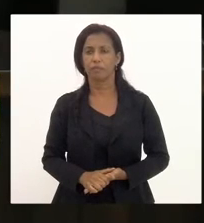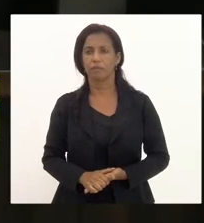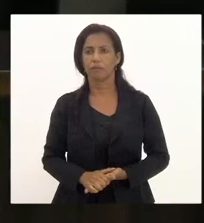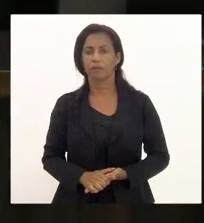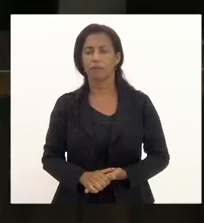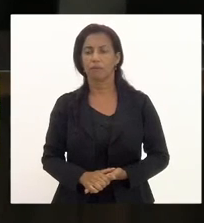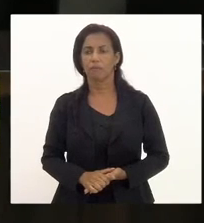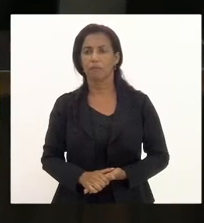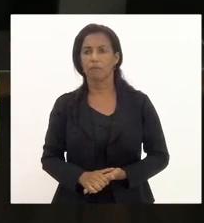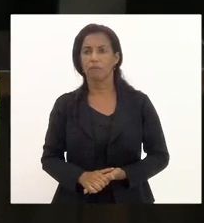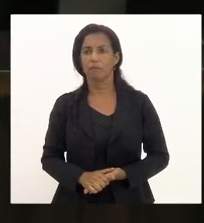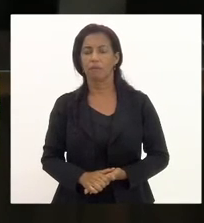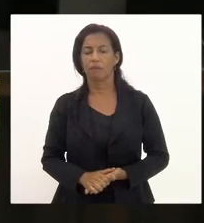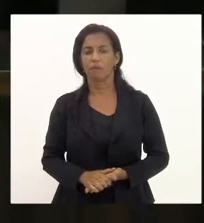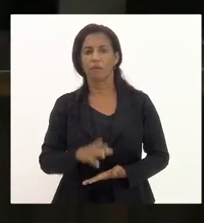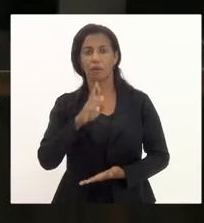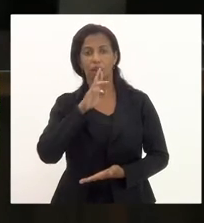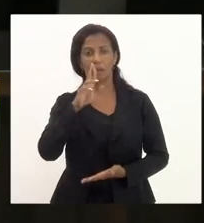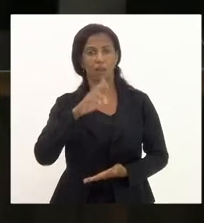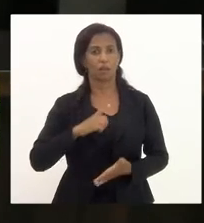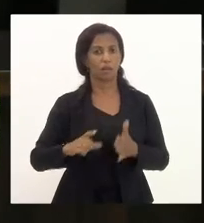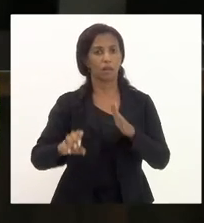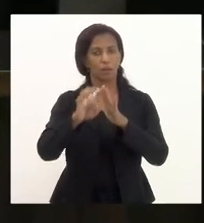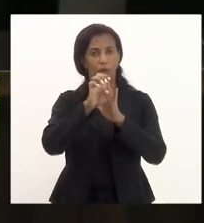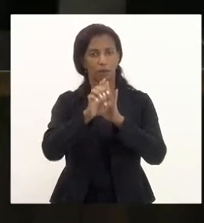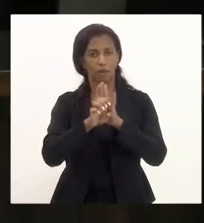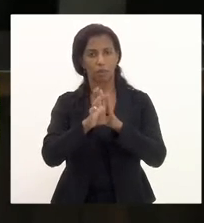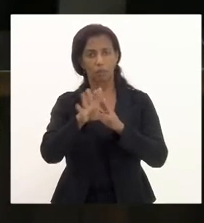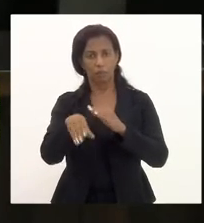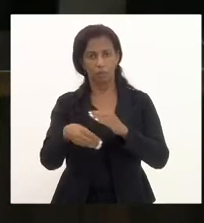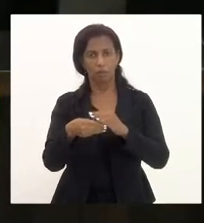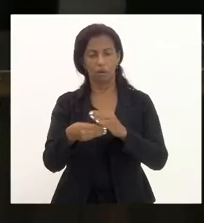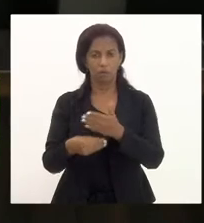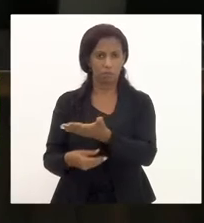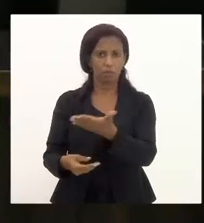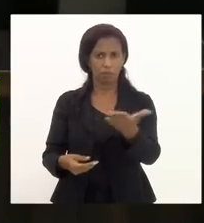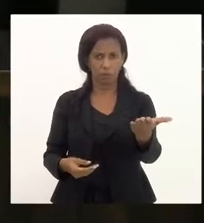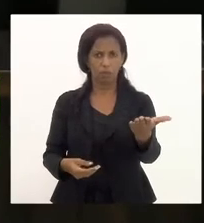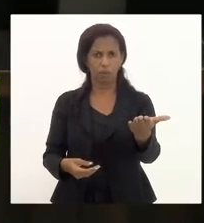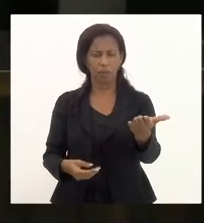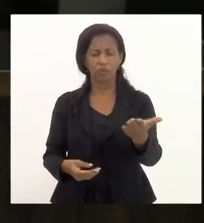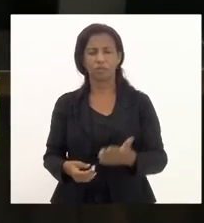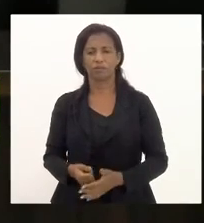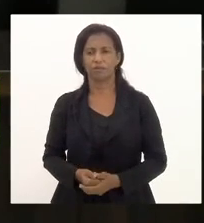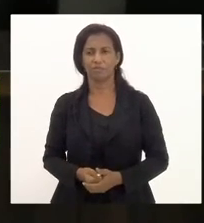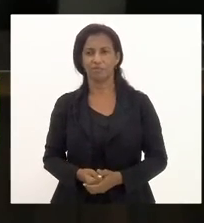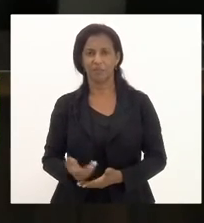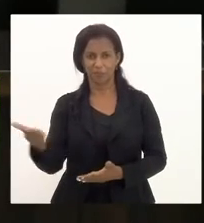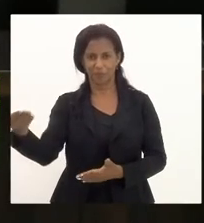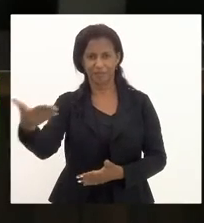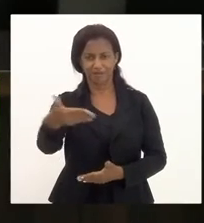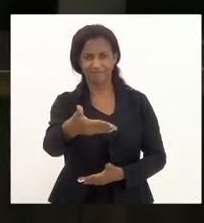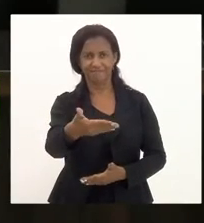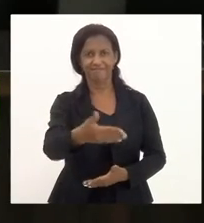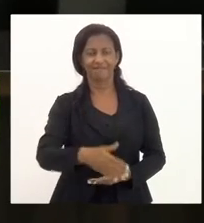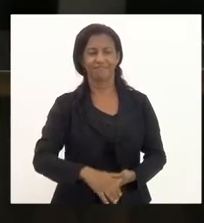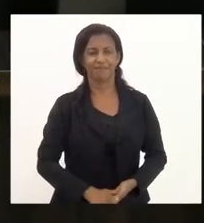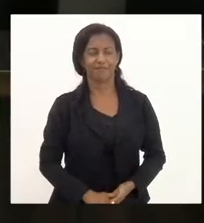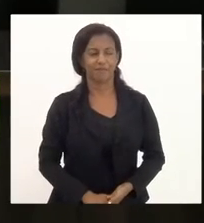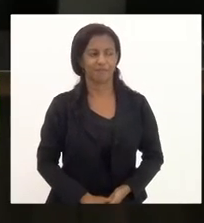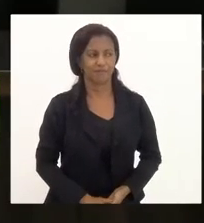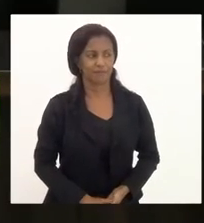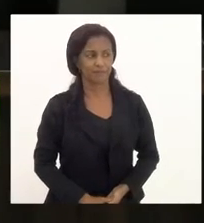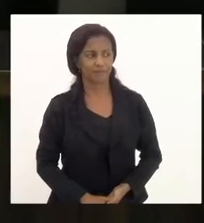Senhor Alexandre que alma emenda para incluir o fafe pode entrar fazer uma pra que você pode adentrar aqui no